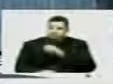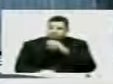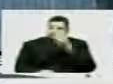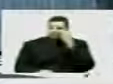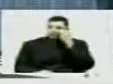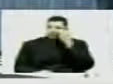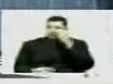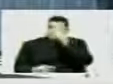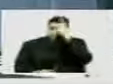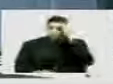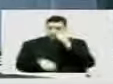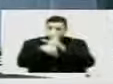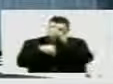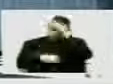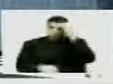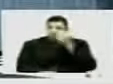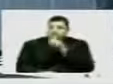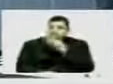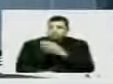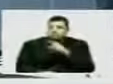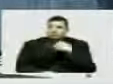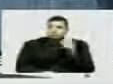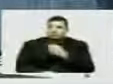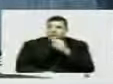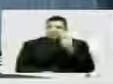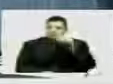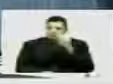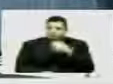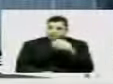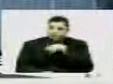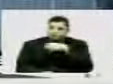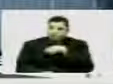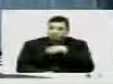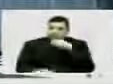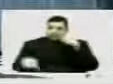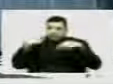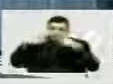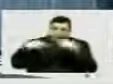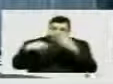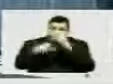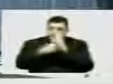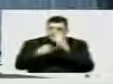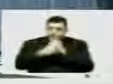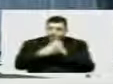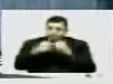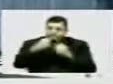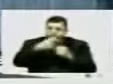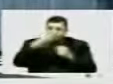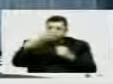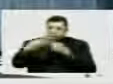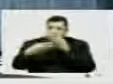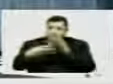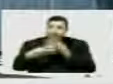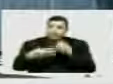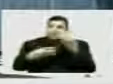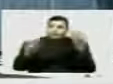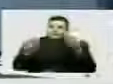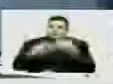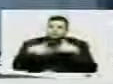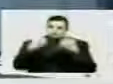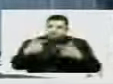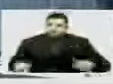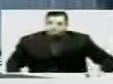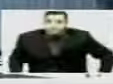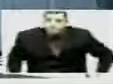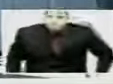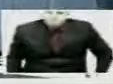nos interesses do povo do estado do Amazonas. Nós estamos no momento de debate do orçamento 2013. E a proposta